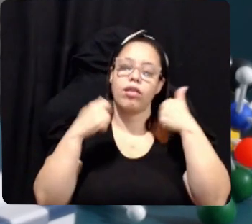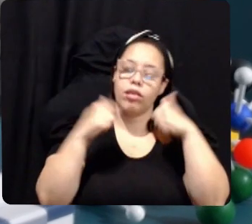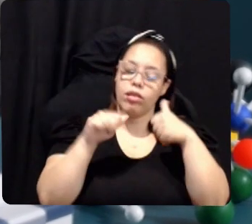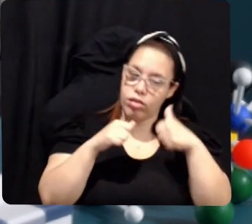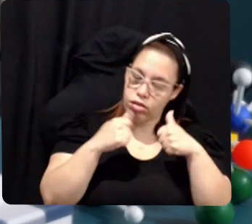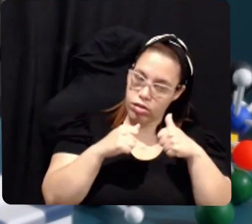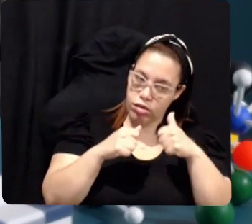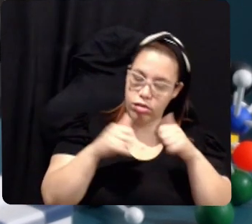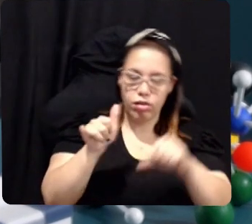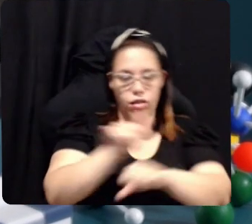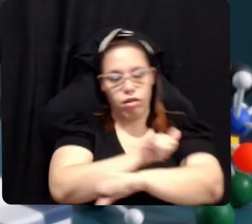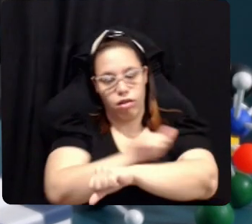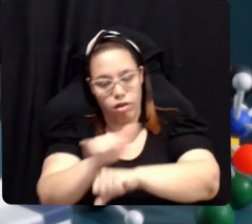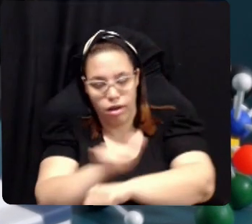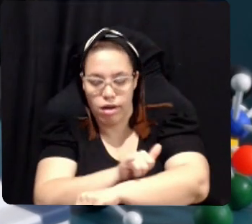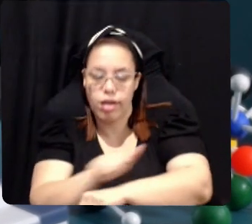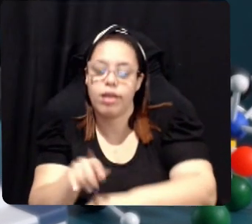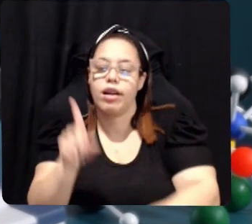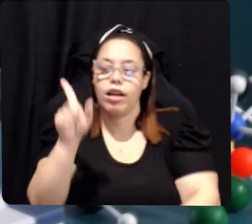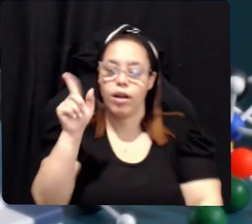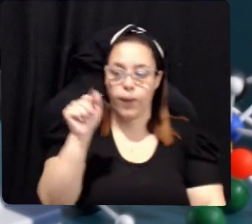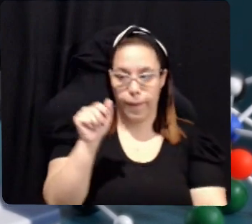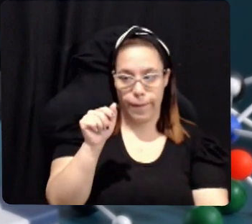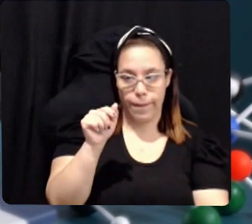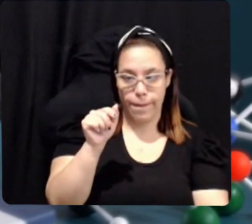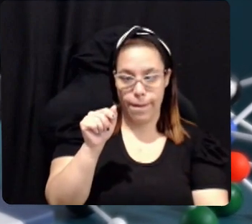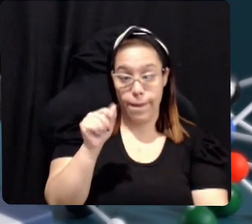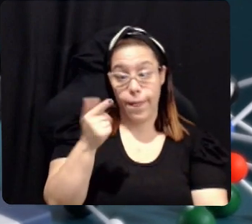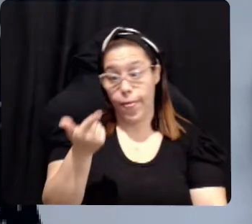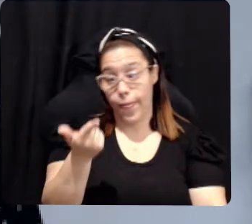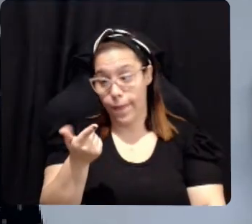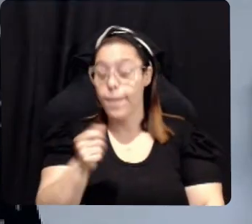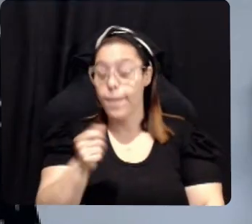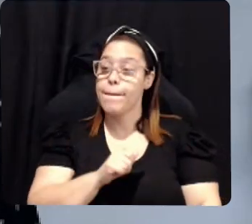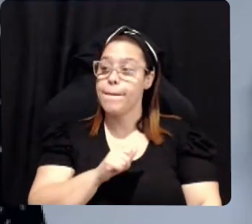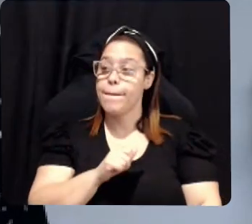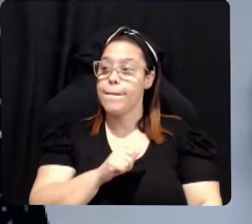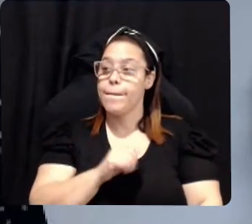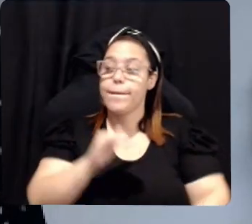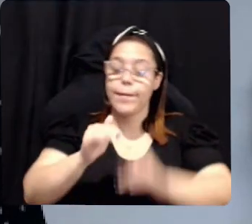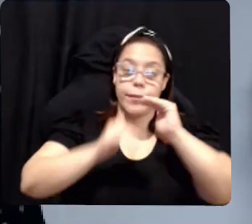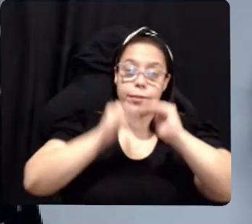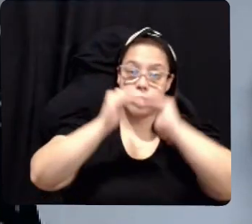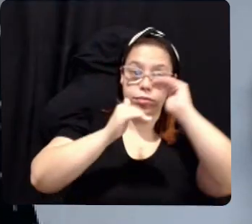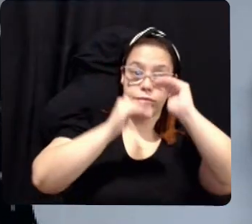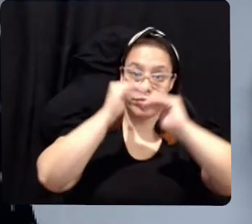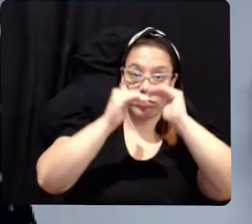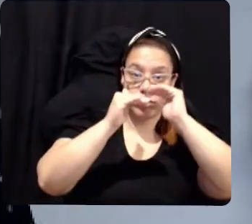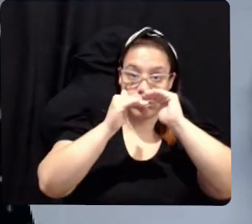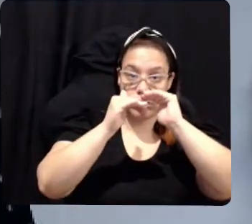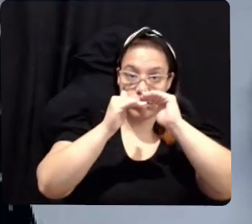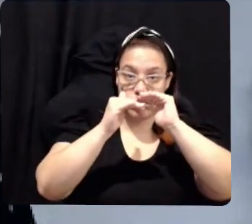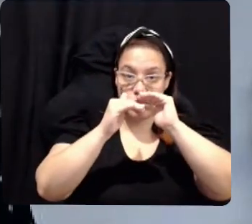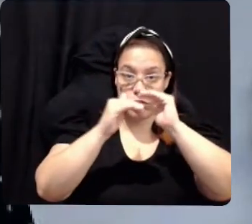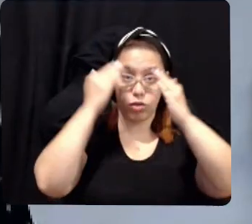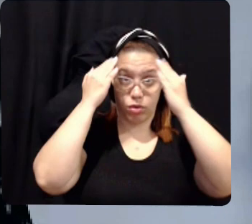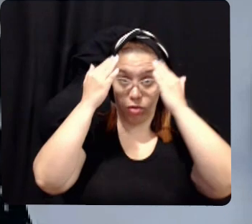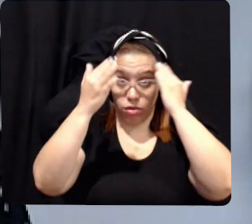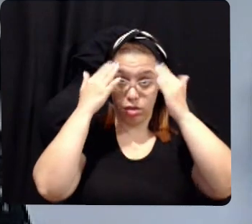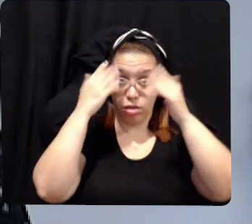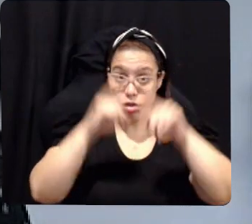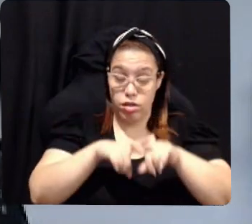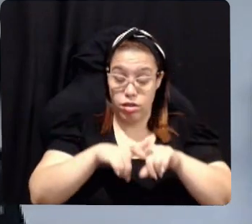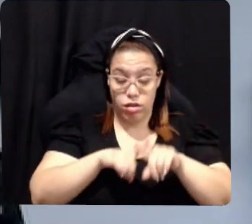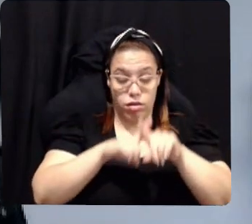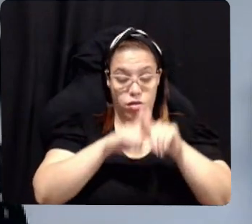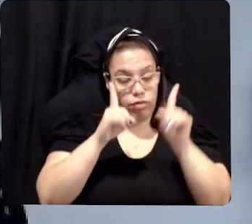vai precisar de algumas estratégias, né? Essas estratégias que foram desenvolvidas no processo